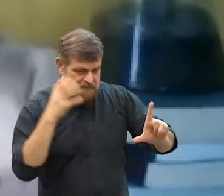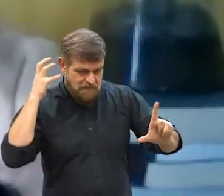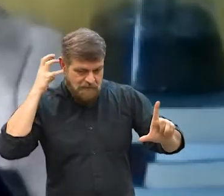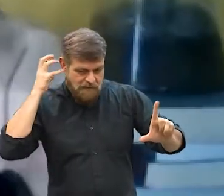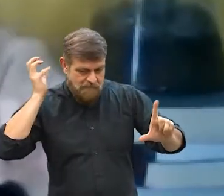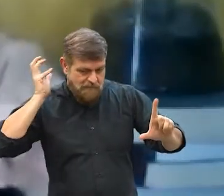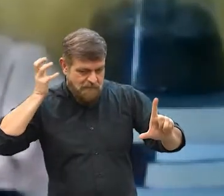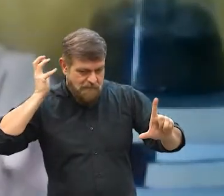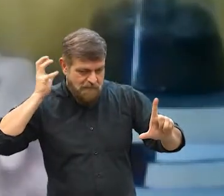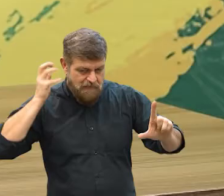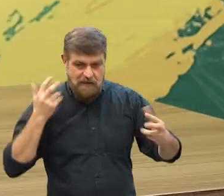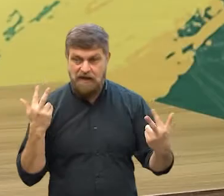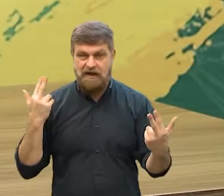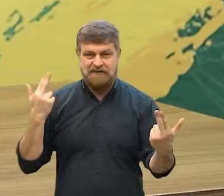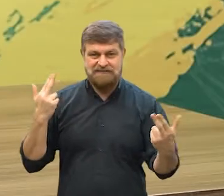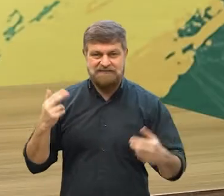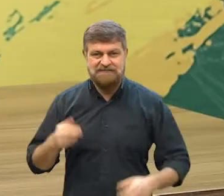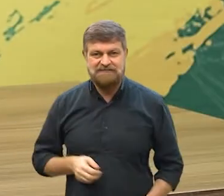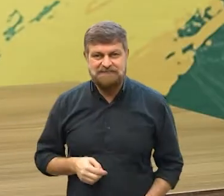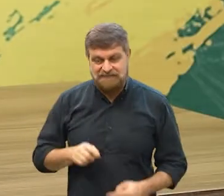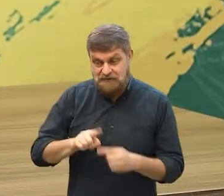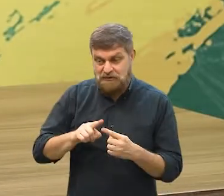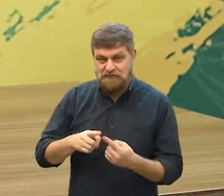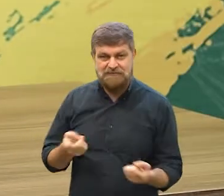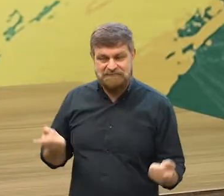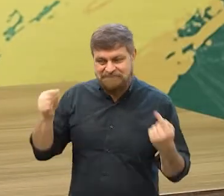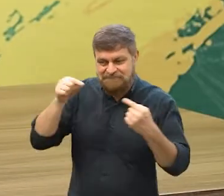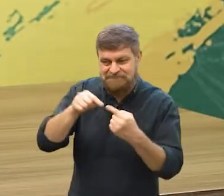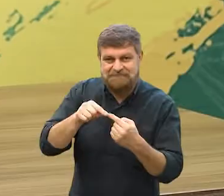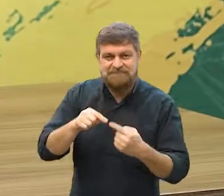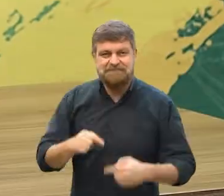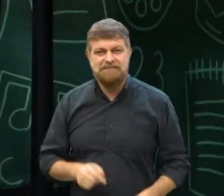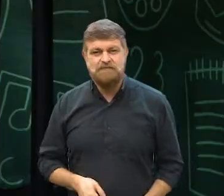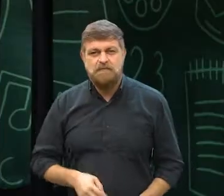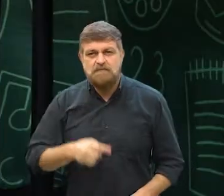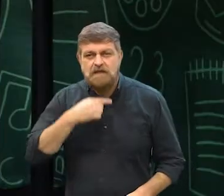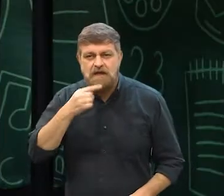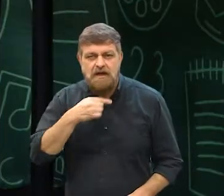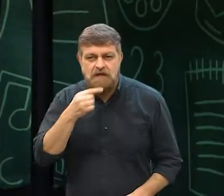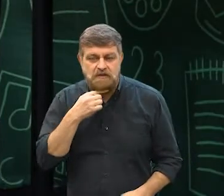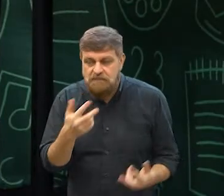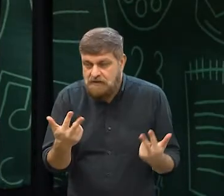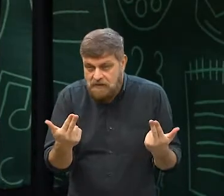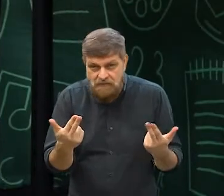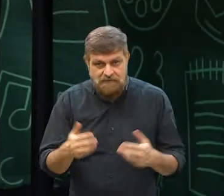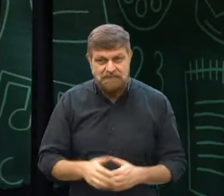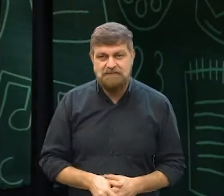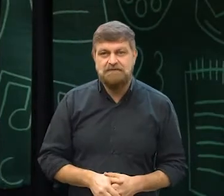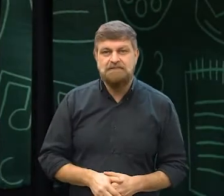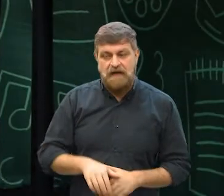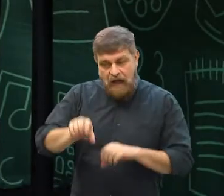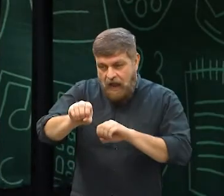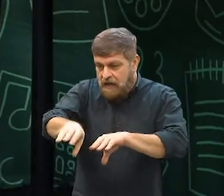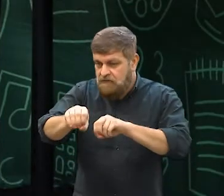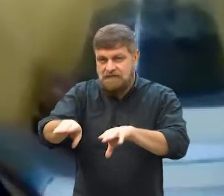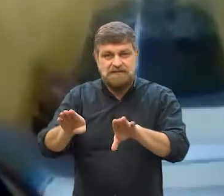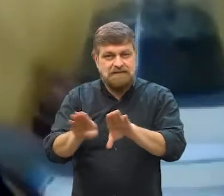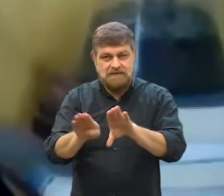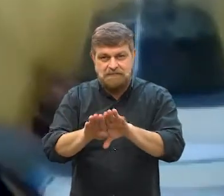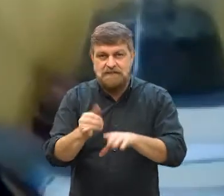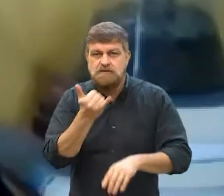é não sem dúvida e muita dedicação pode ser a mesma coisa André a